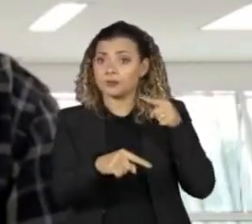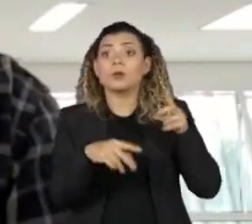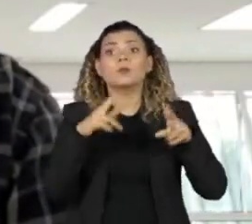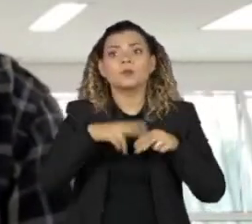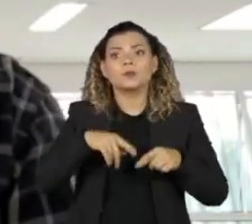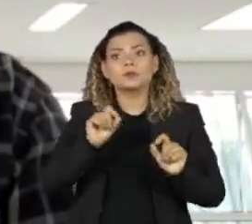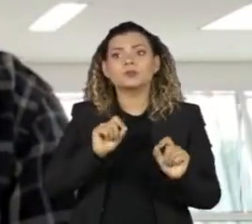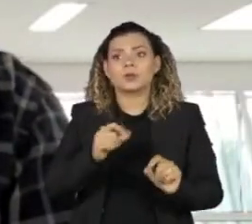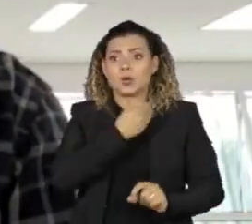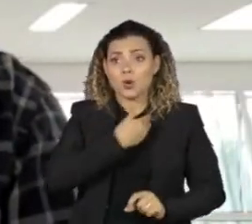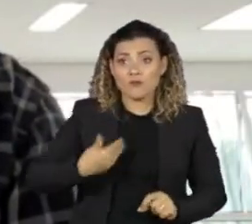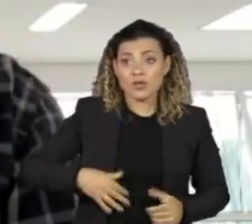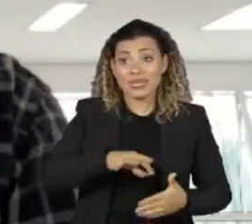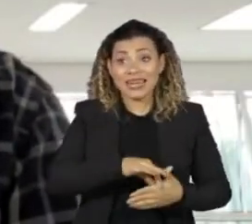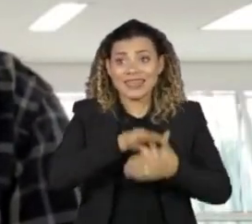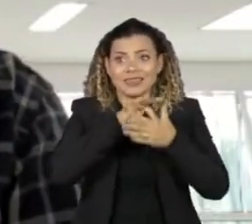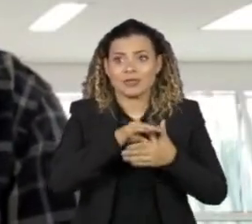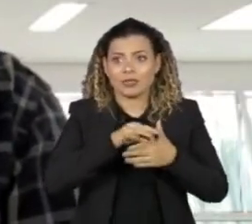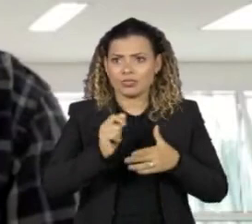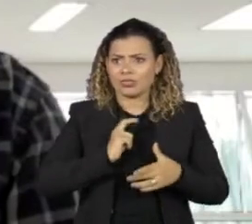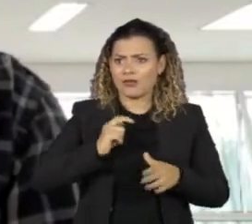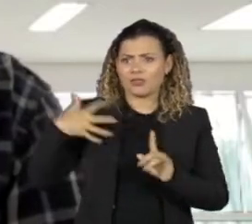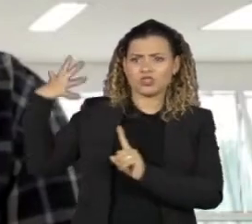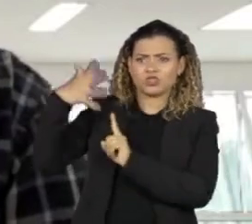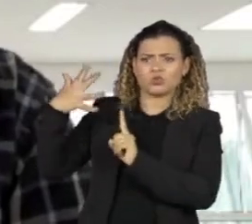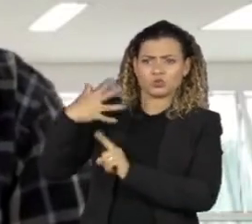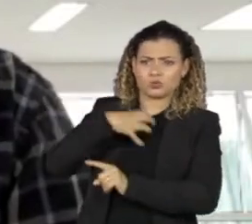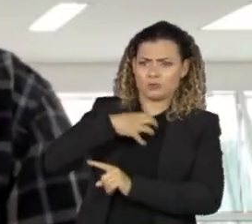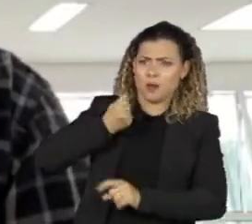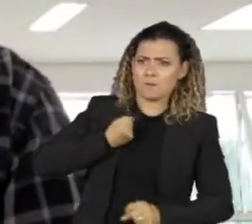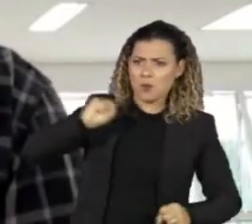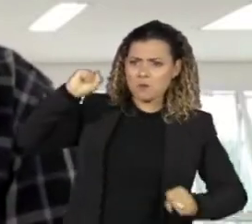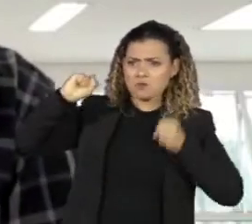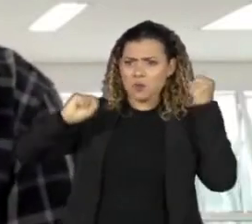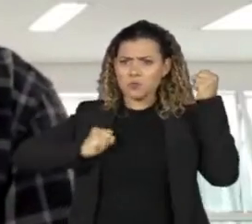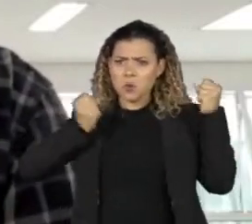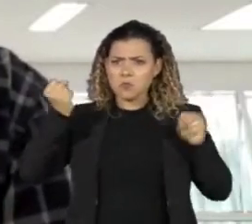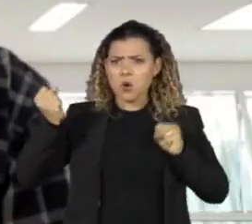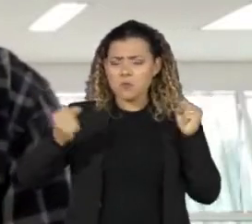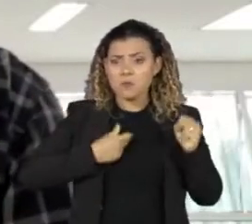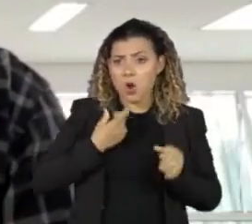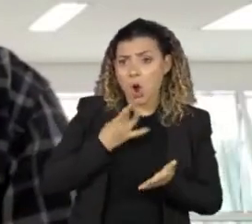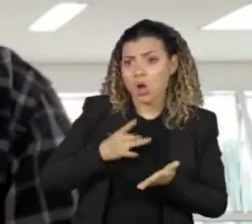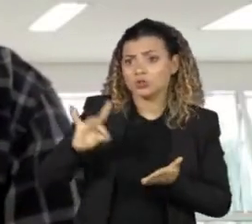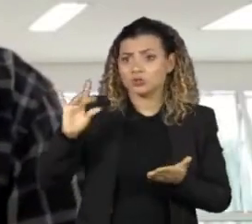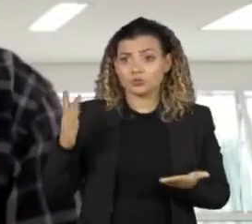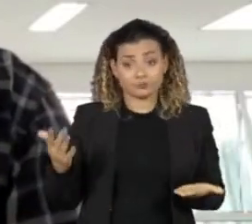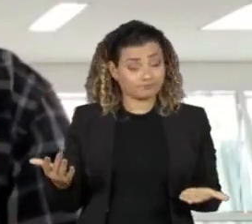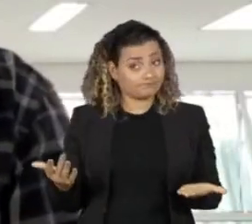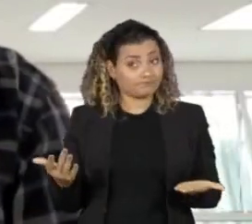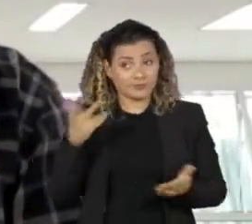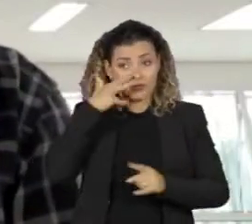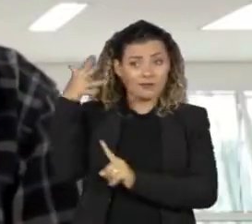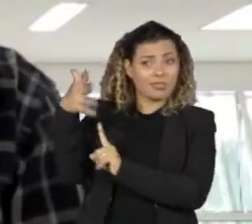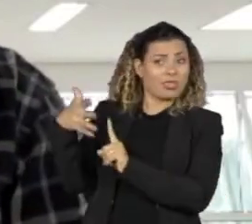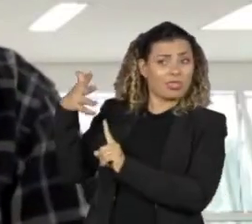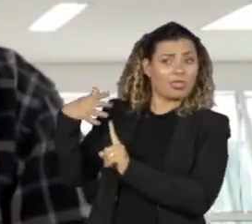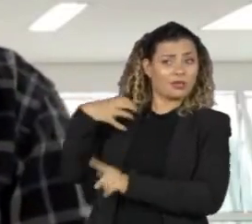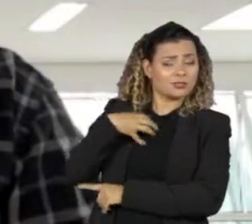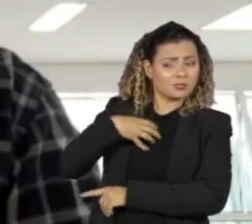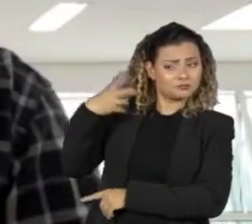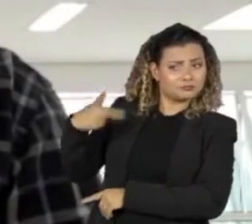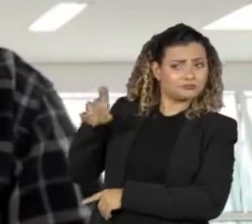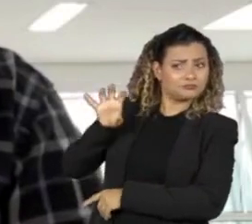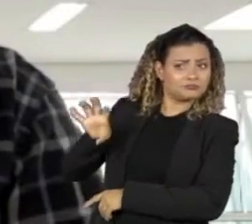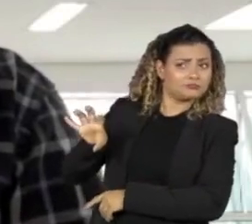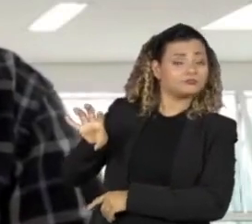né, tem na ponta da língua discursos violentos, ainda que sejam de forma simbólica, isso